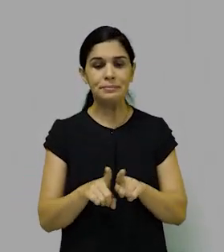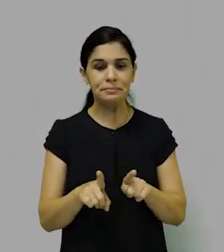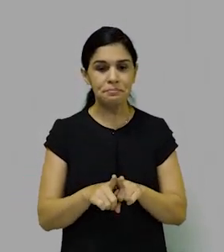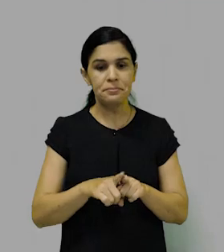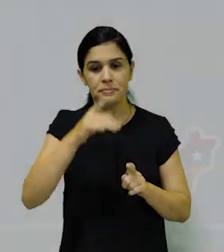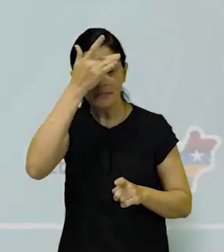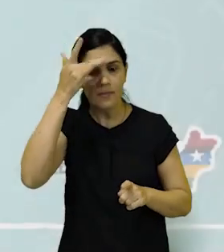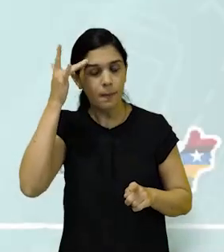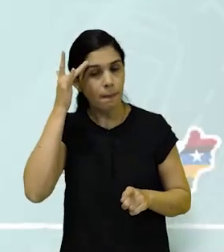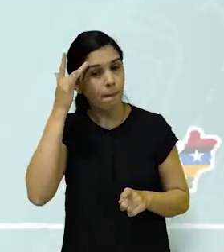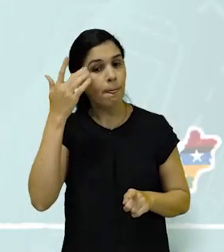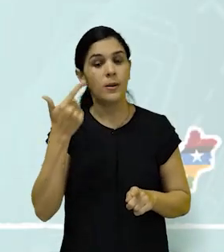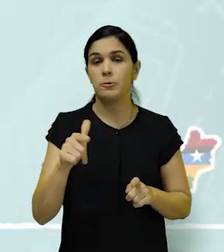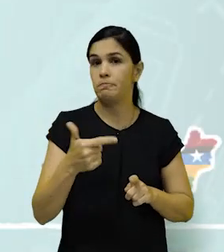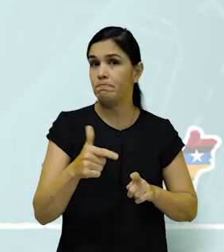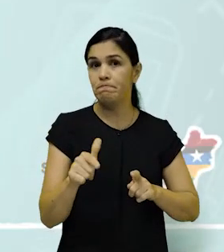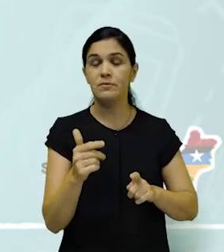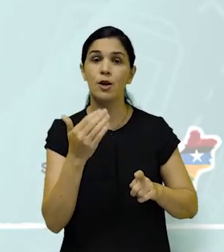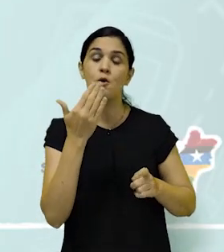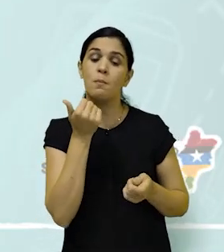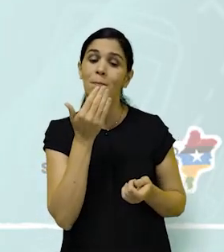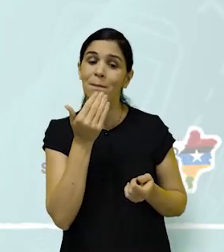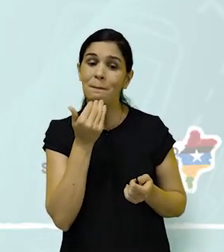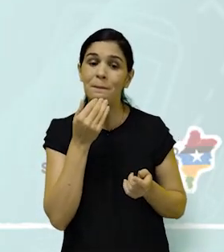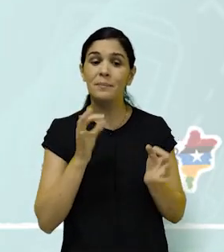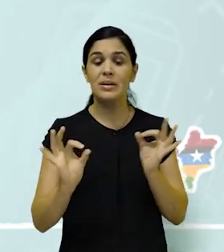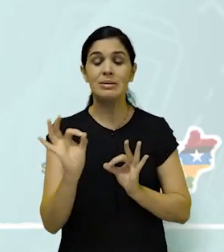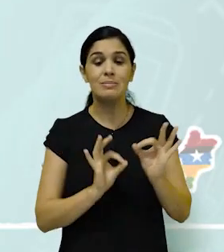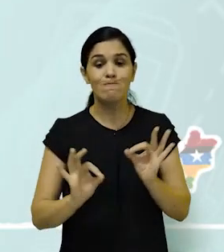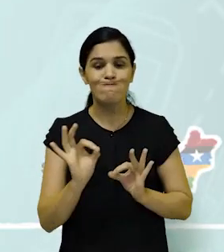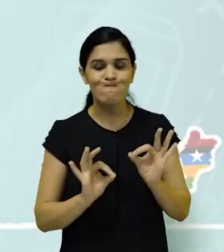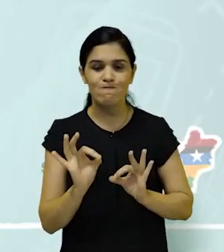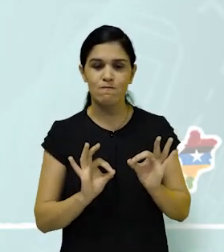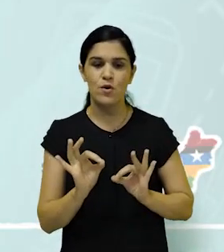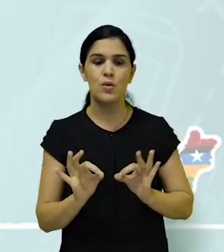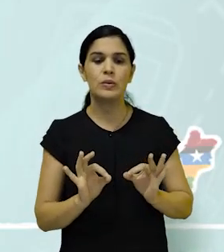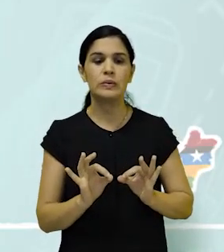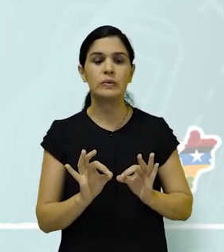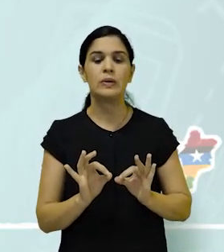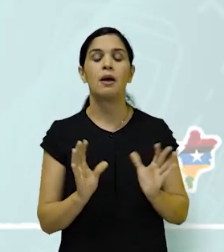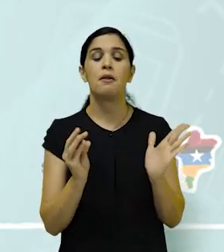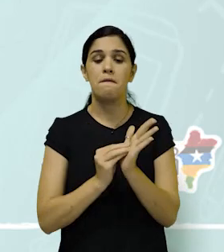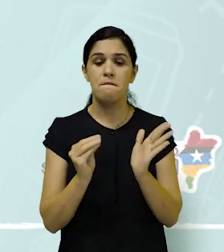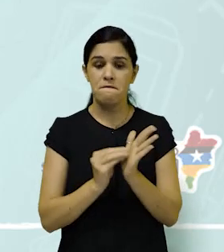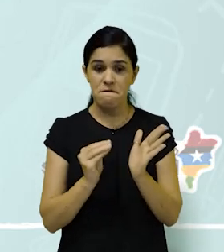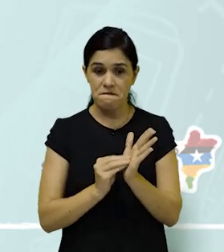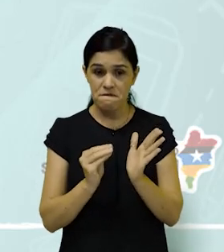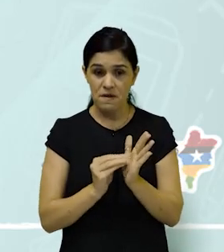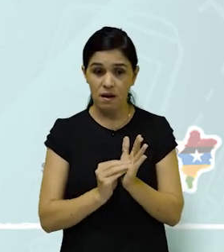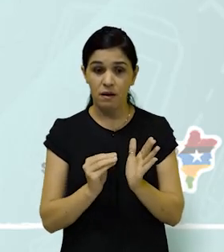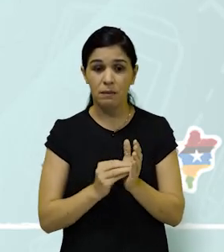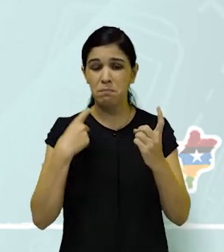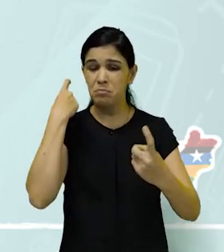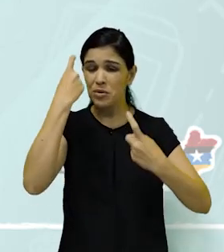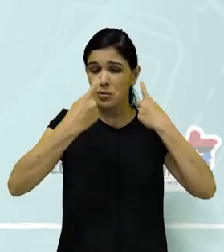nervosa, diferentemente da pessoa que é bulímica, ela tem na sua aparência